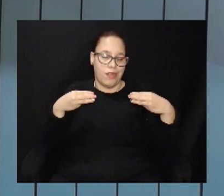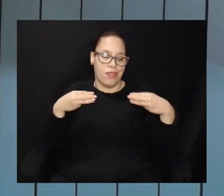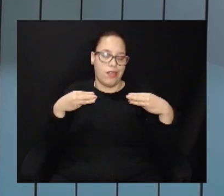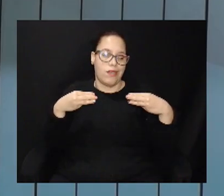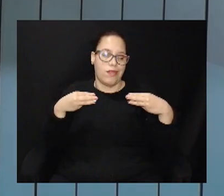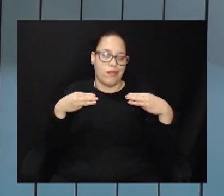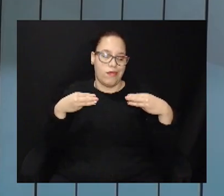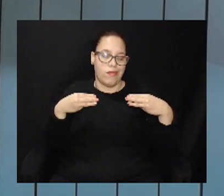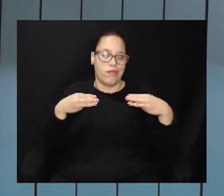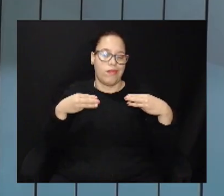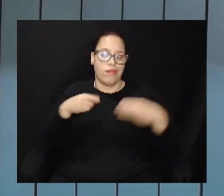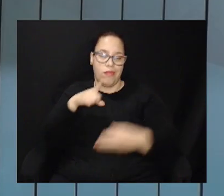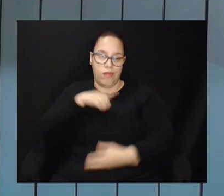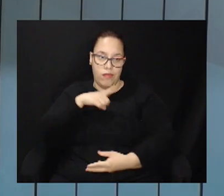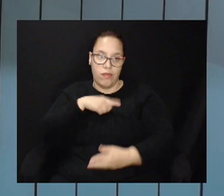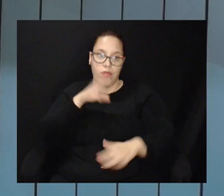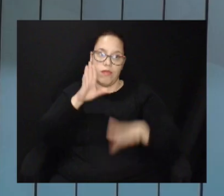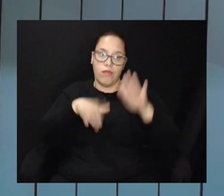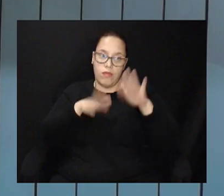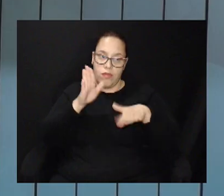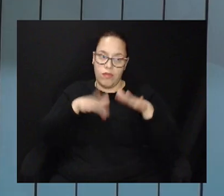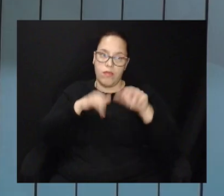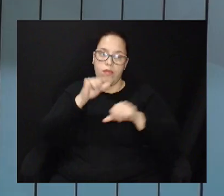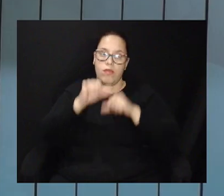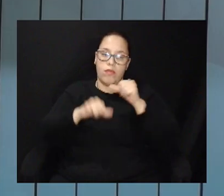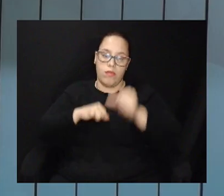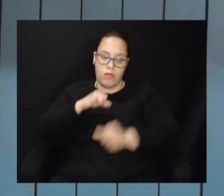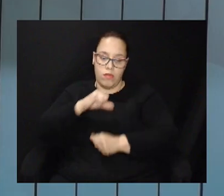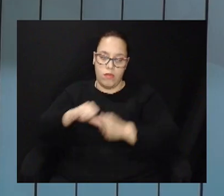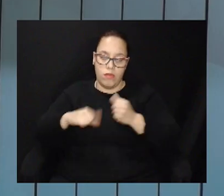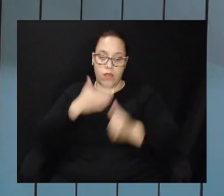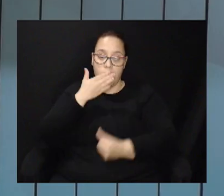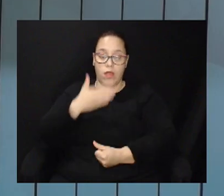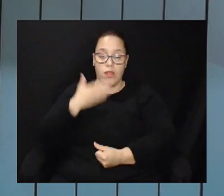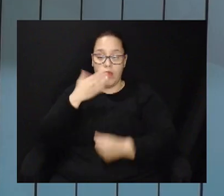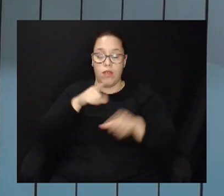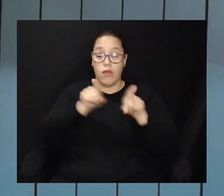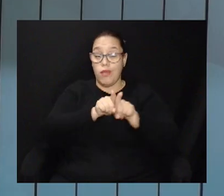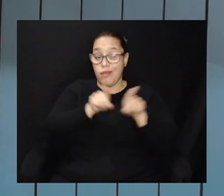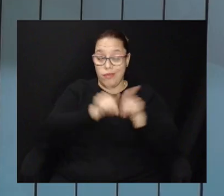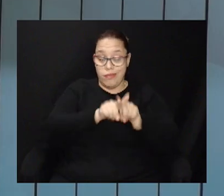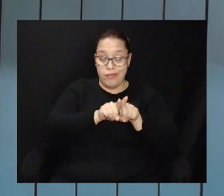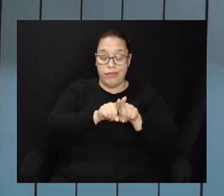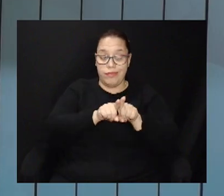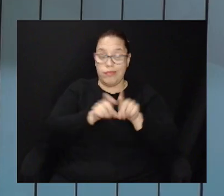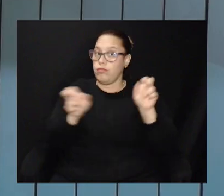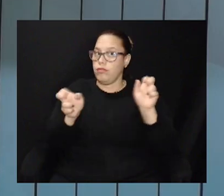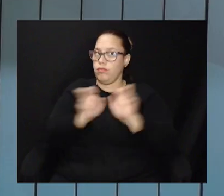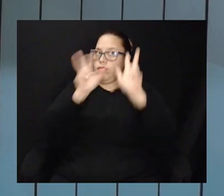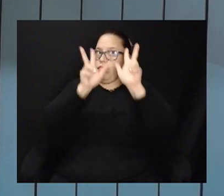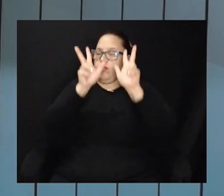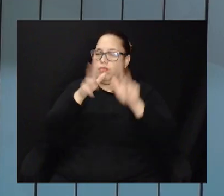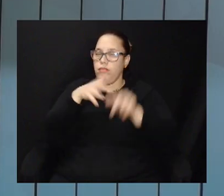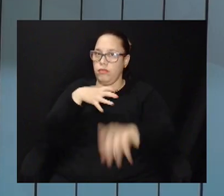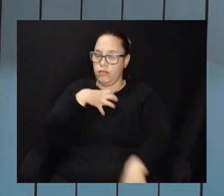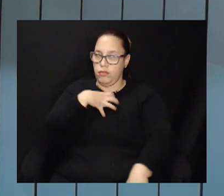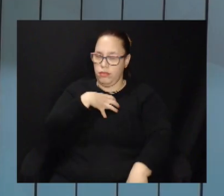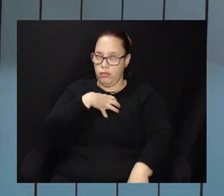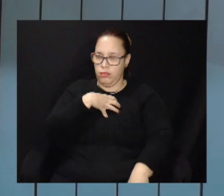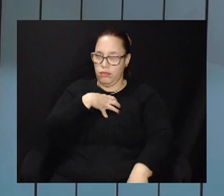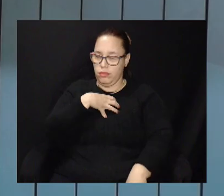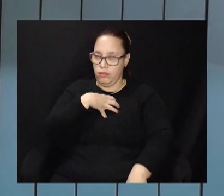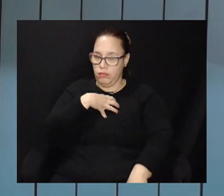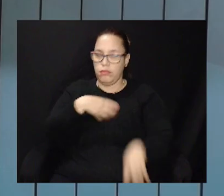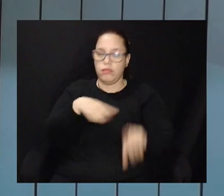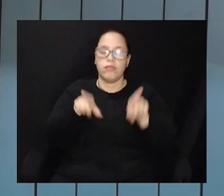certos alimentos acaba transformando em açúcar. Então, também é um sinal de alerta, algo preocupante também que a gente tem